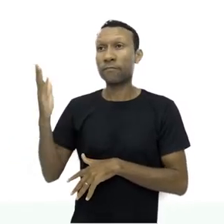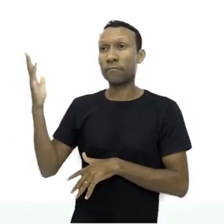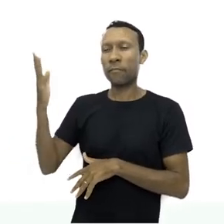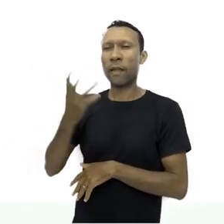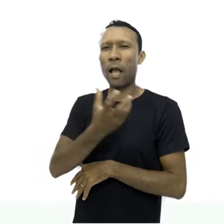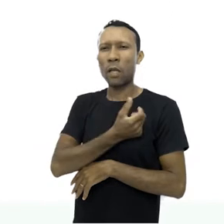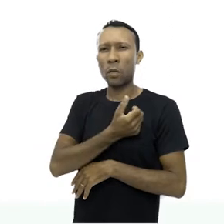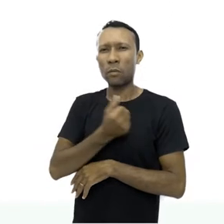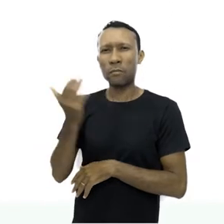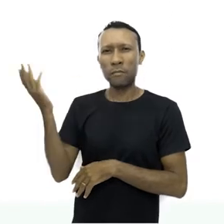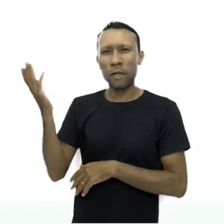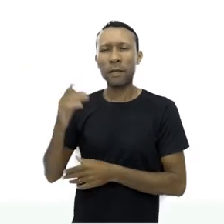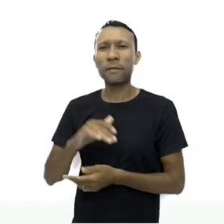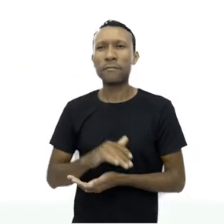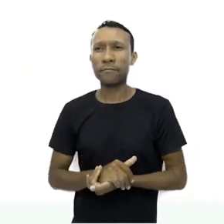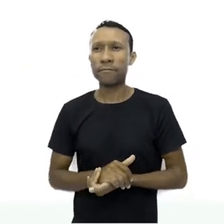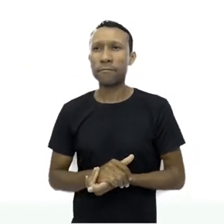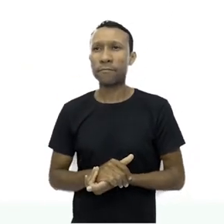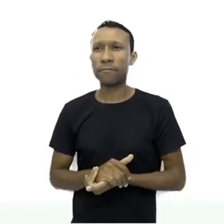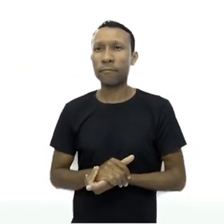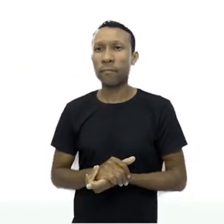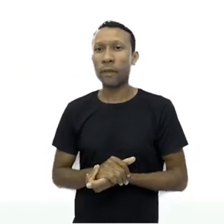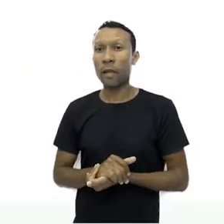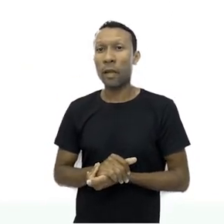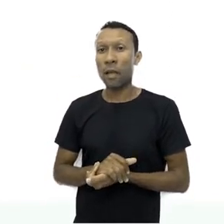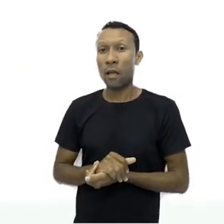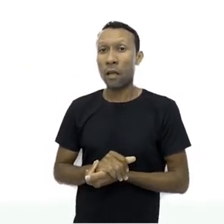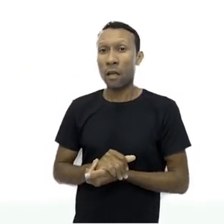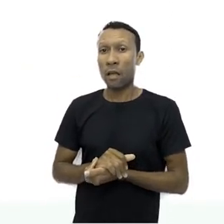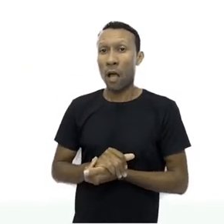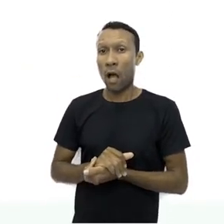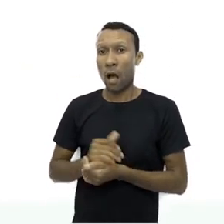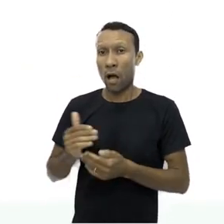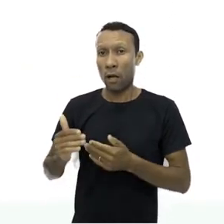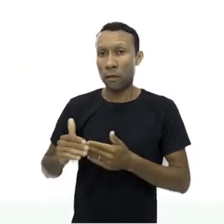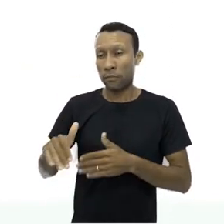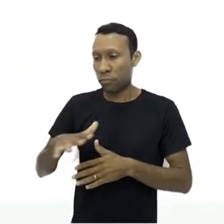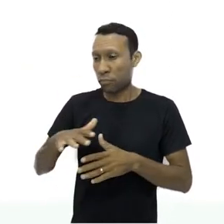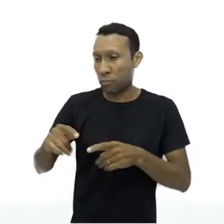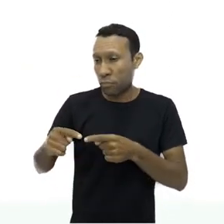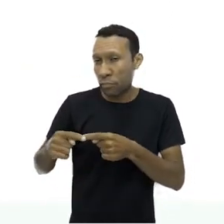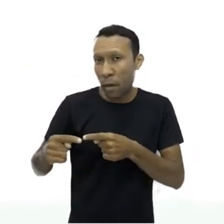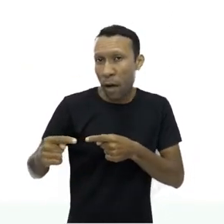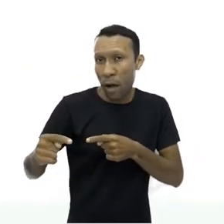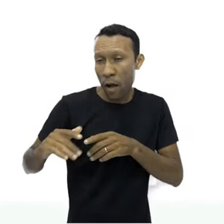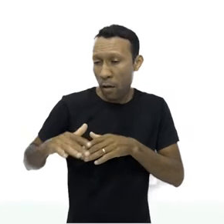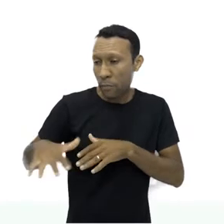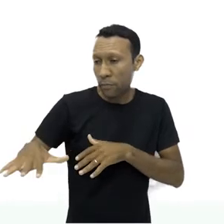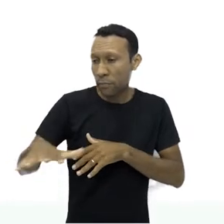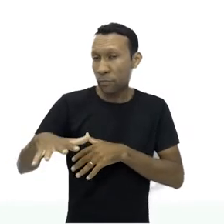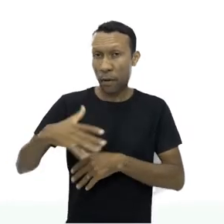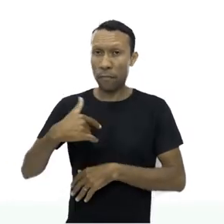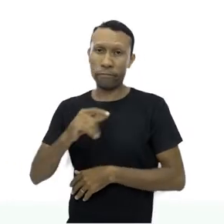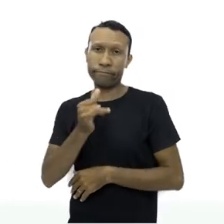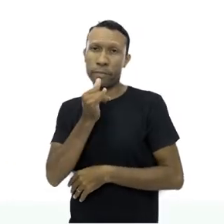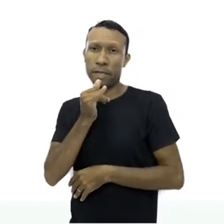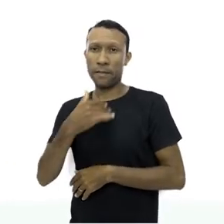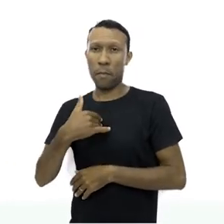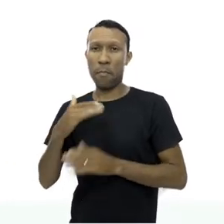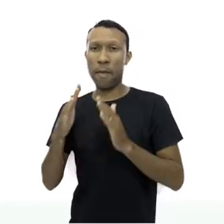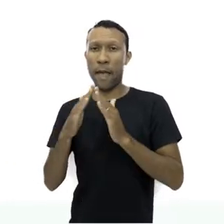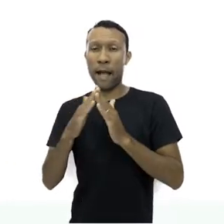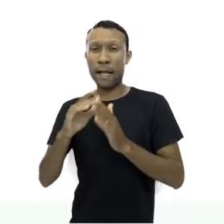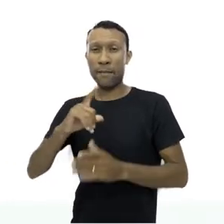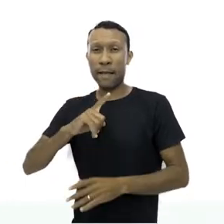metros de largura, tá bom? Aí essa área construída, eu tô me referindo à minha casa, tá bom? Que eu vou construir. Então essa minha casa vai ter